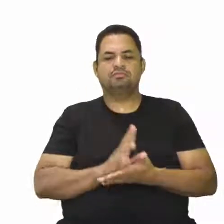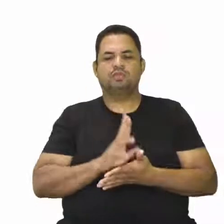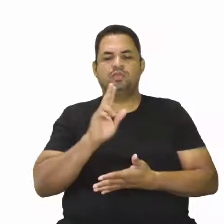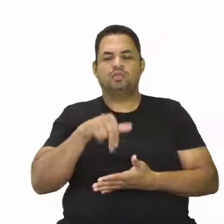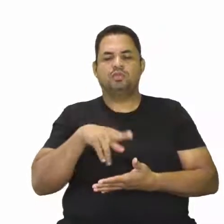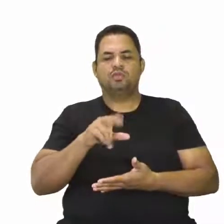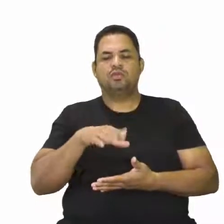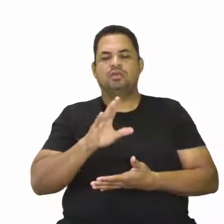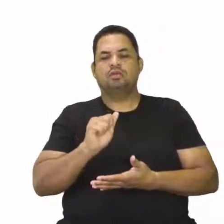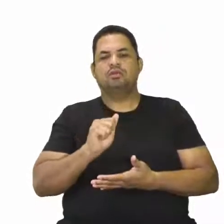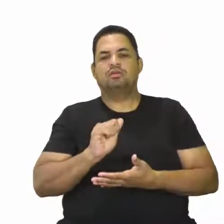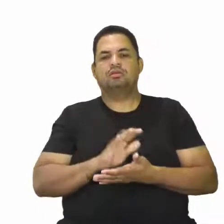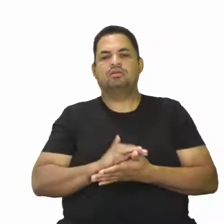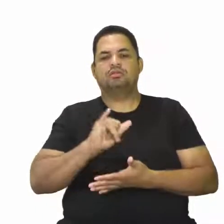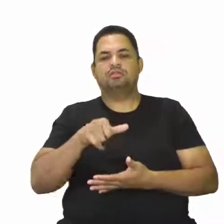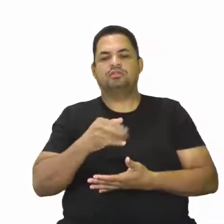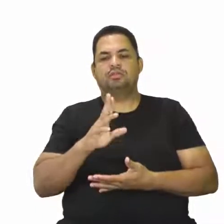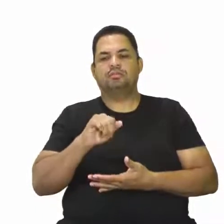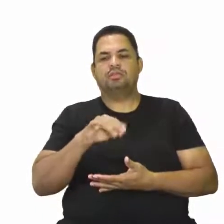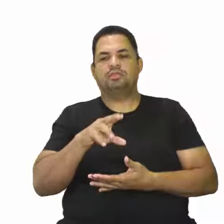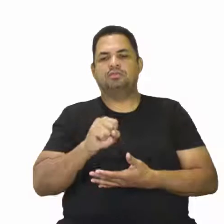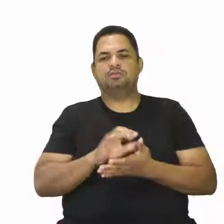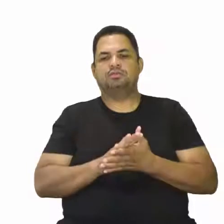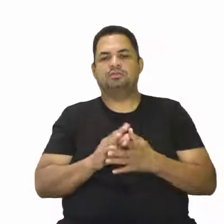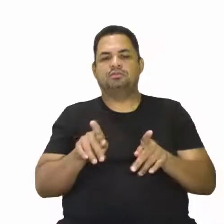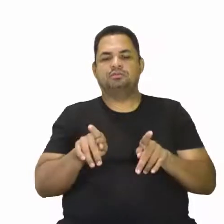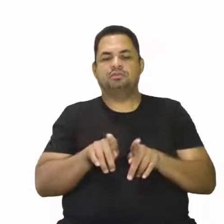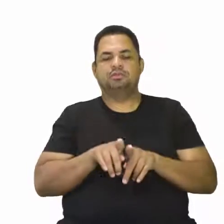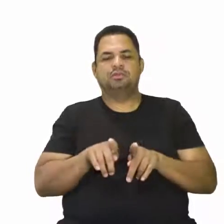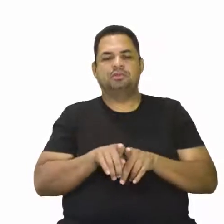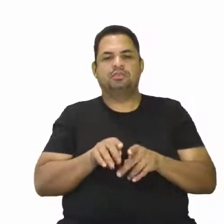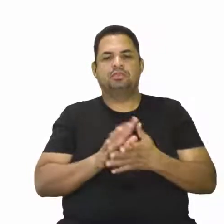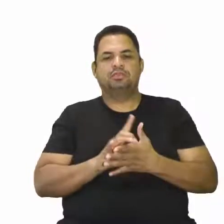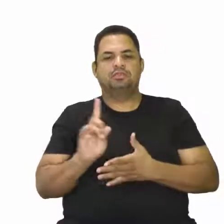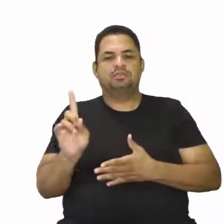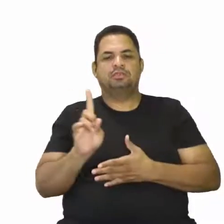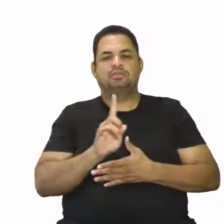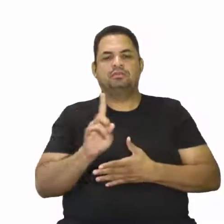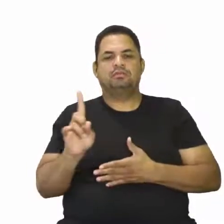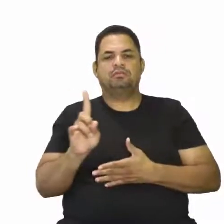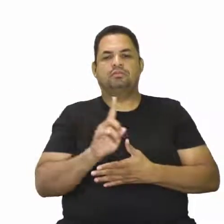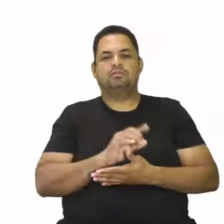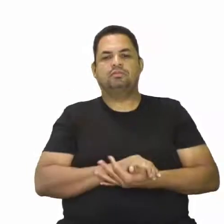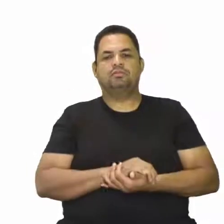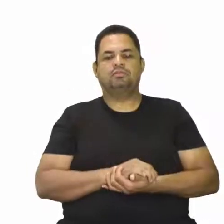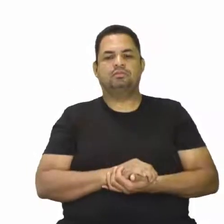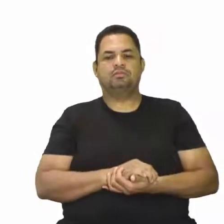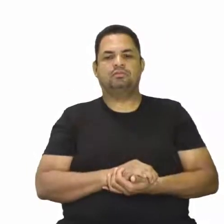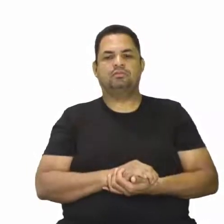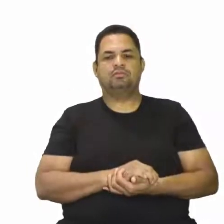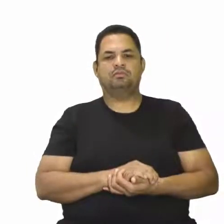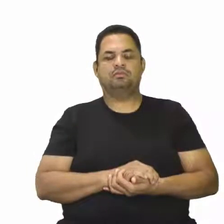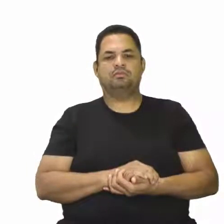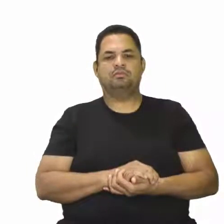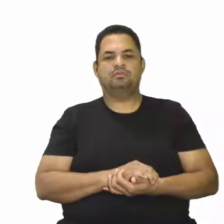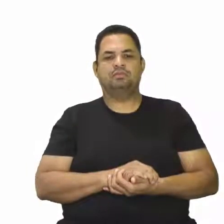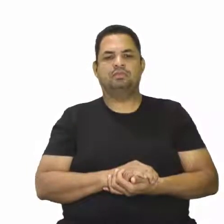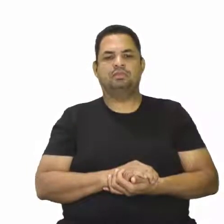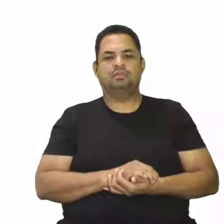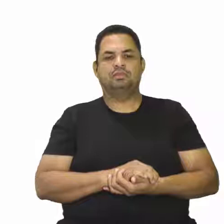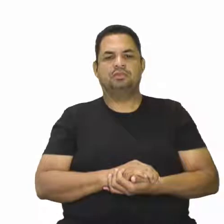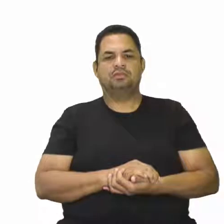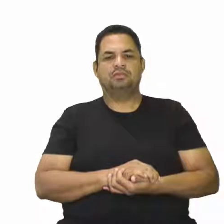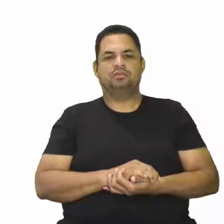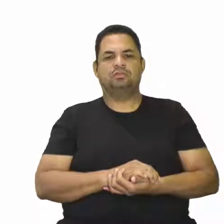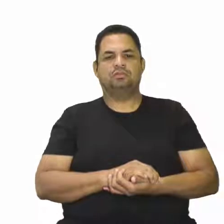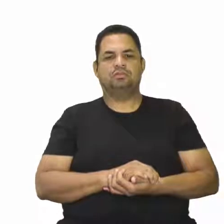nunca, jamais e também não, que é o tampouco do português